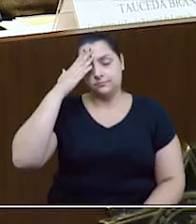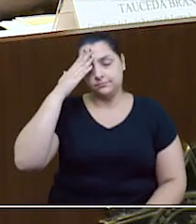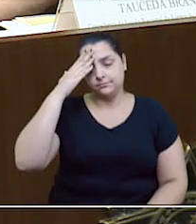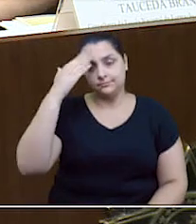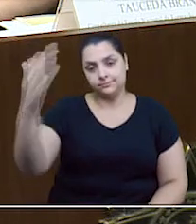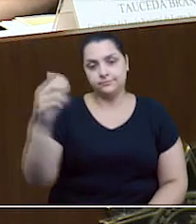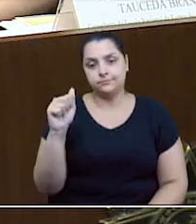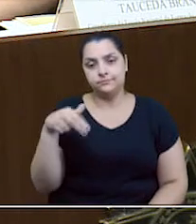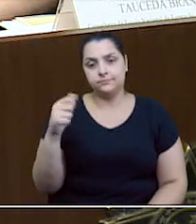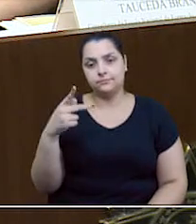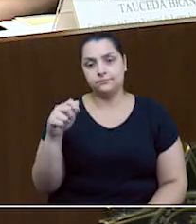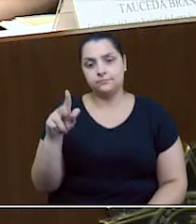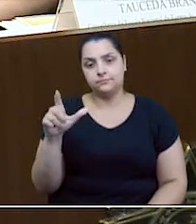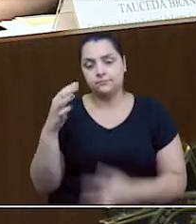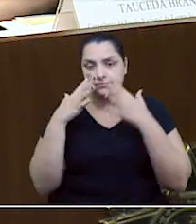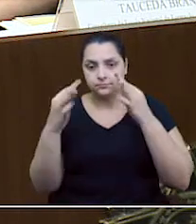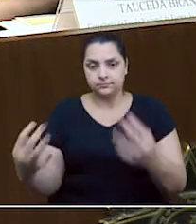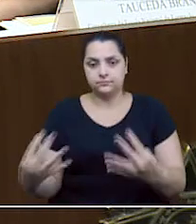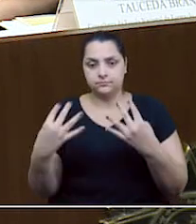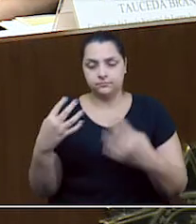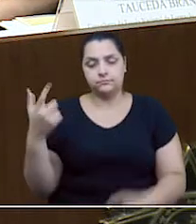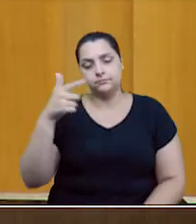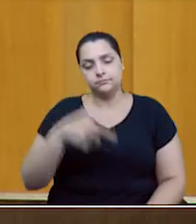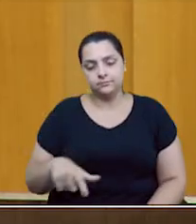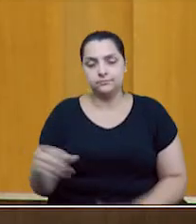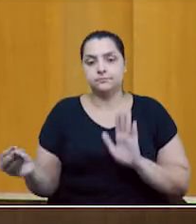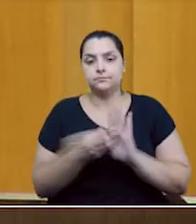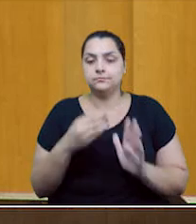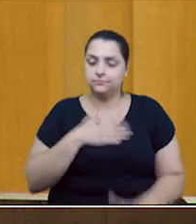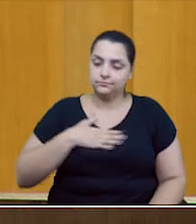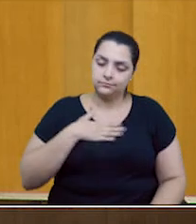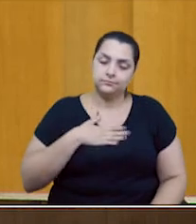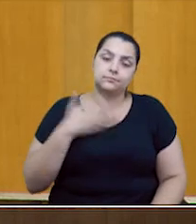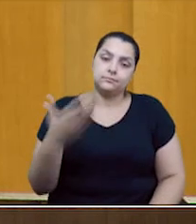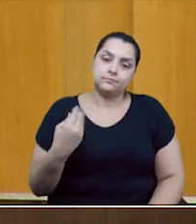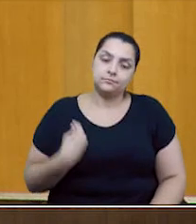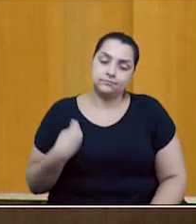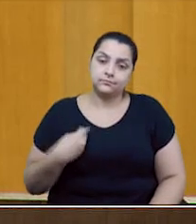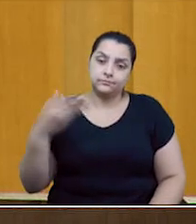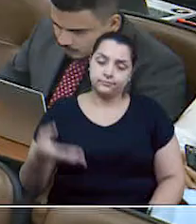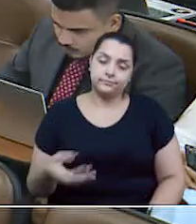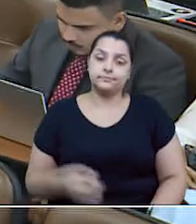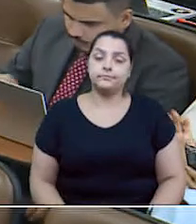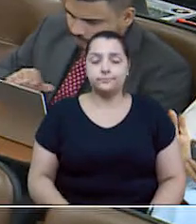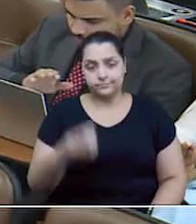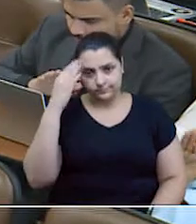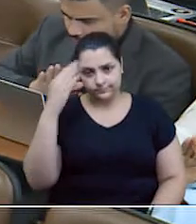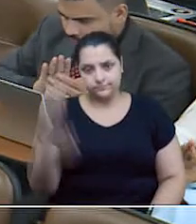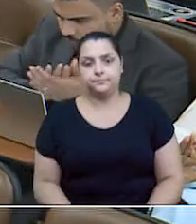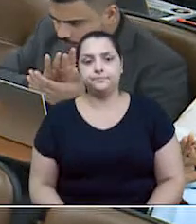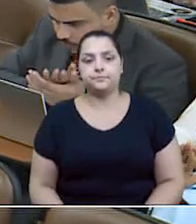a atenção de todos, mais uma vez registrando o prazer imenso em estar aqui com todos vocês. Muito obrigada.